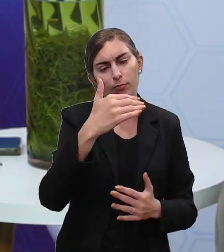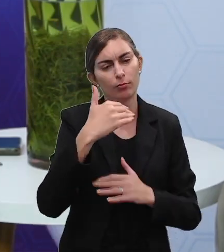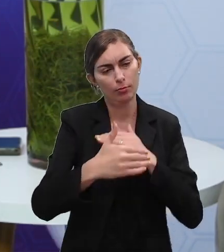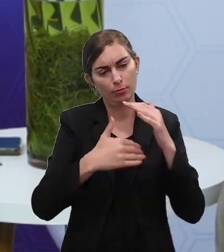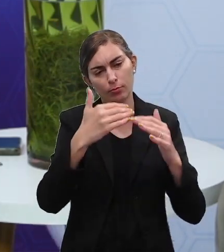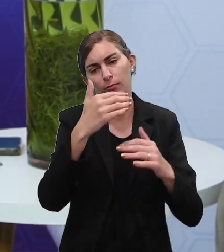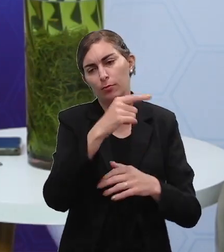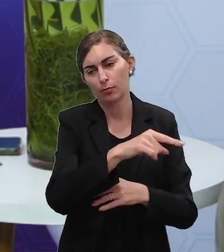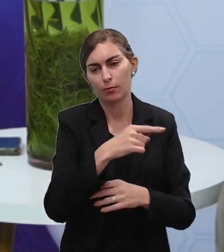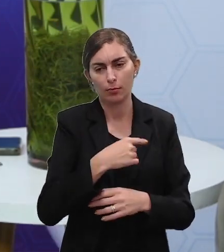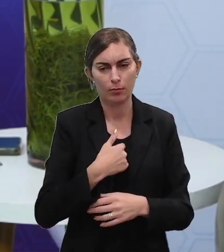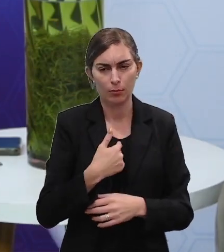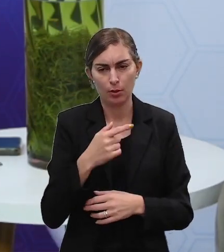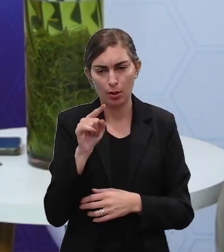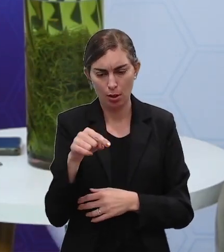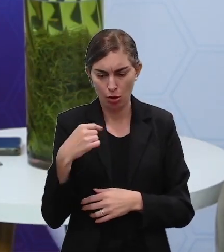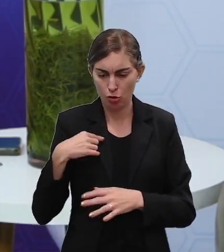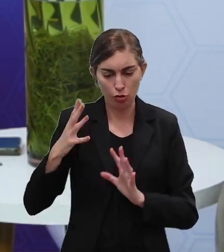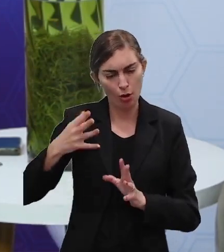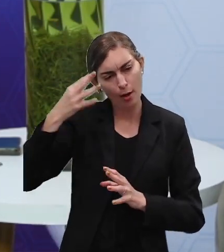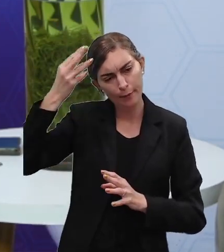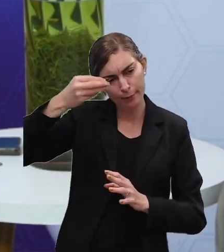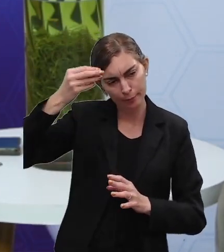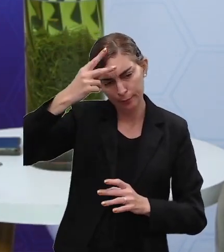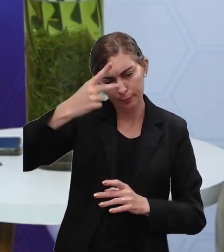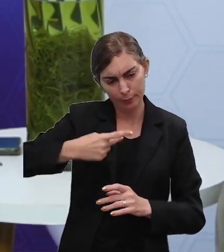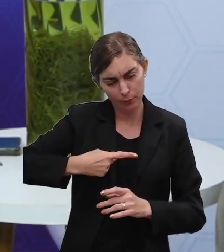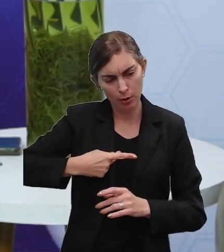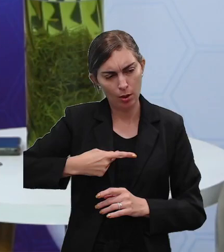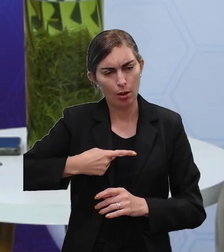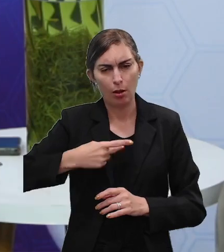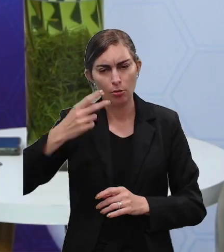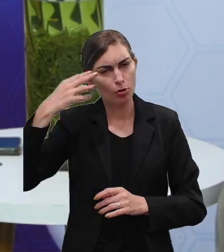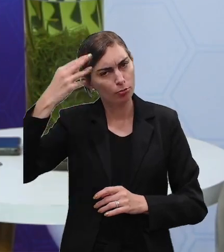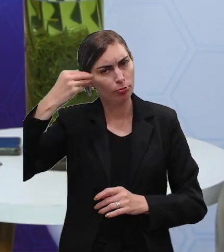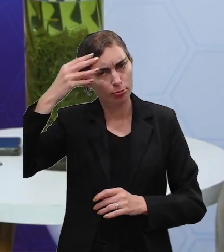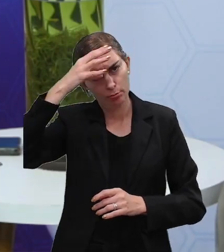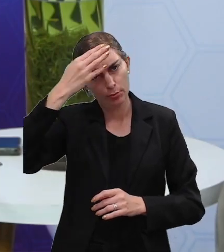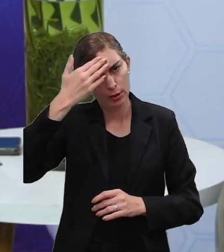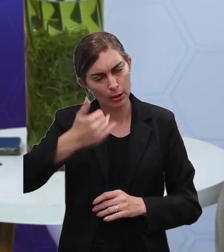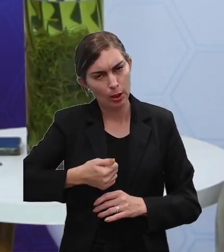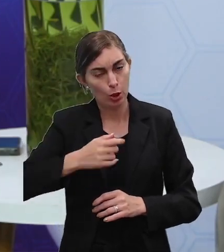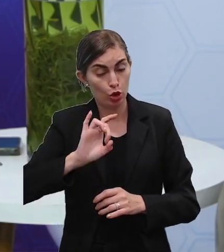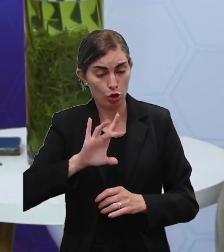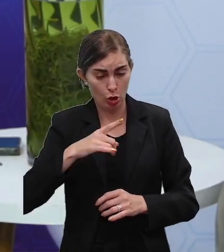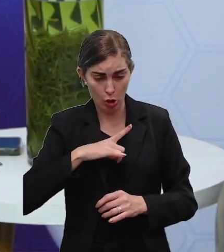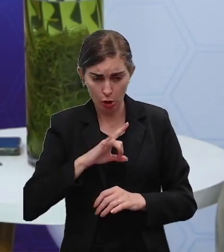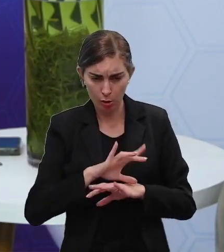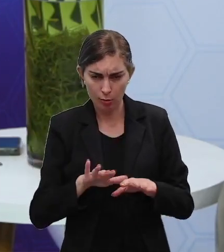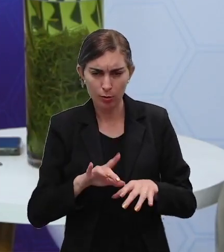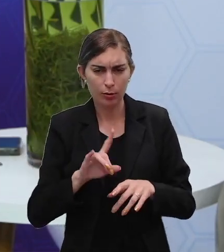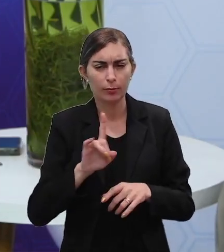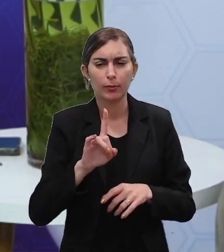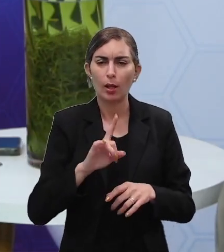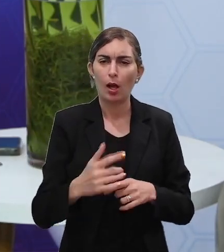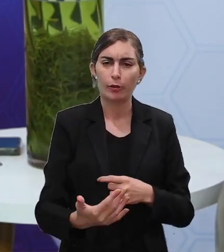ascendente, para que aquilo que eu já sei não seja apenas o que eu tenho, mas ele seja